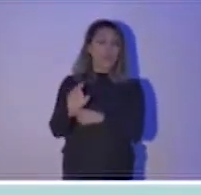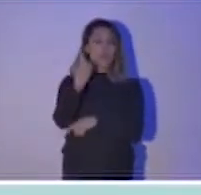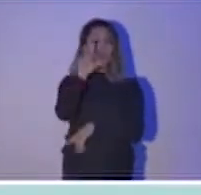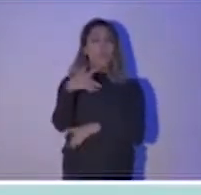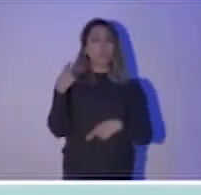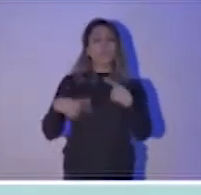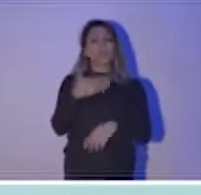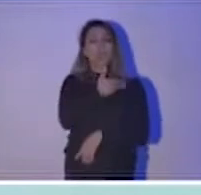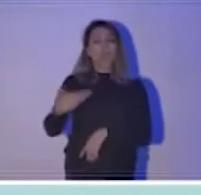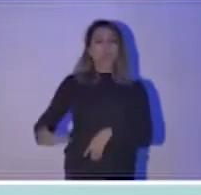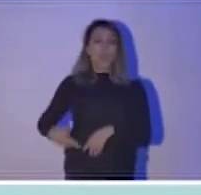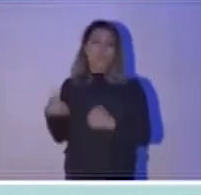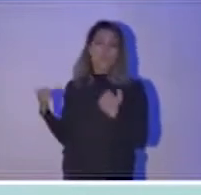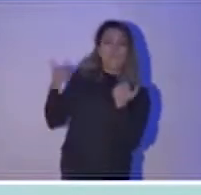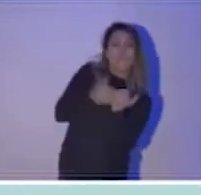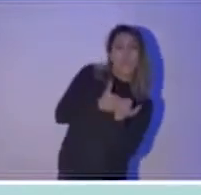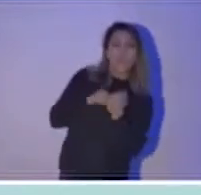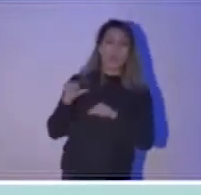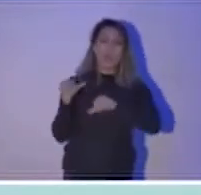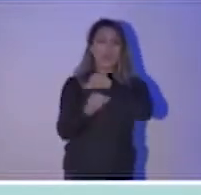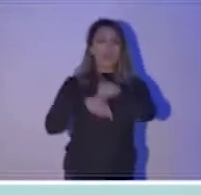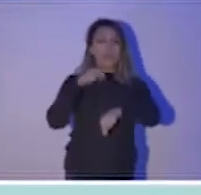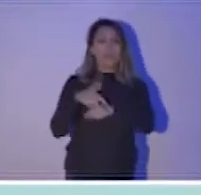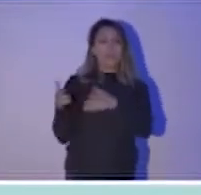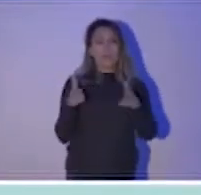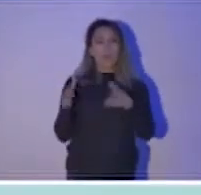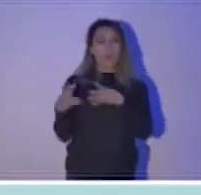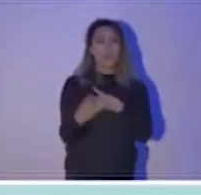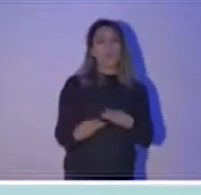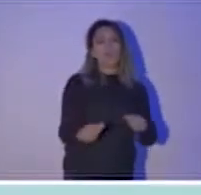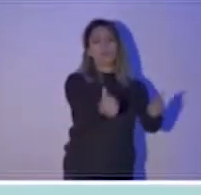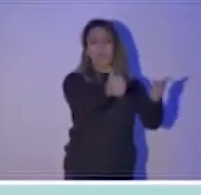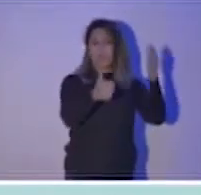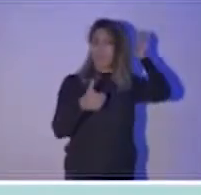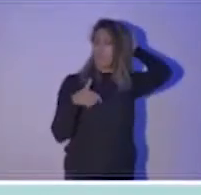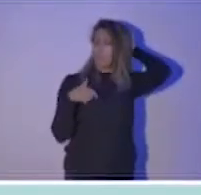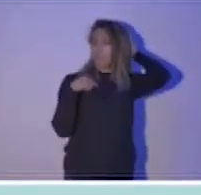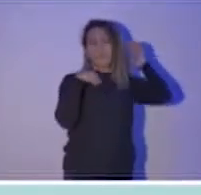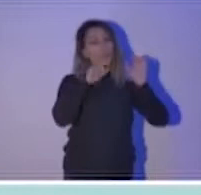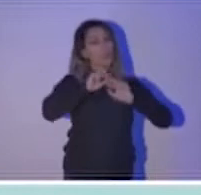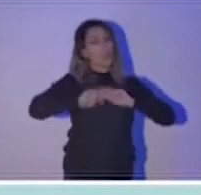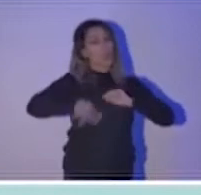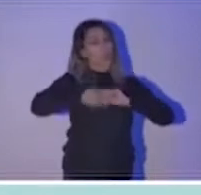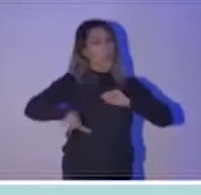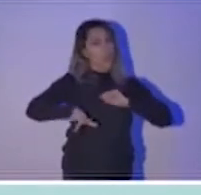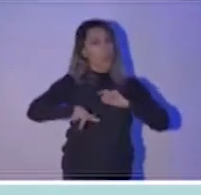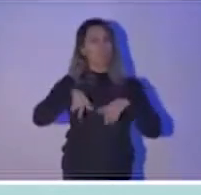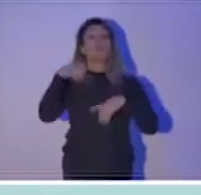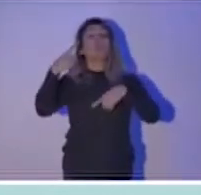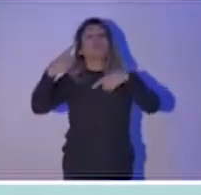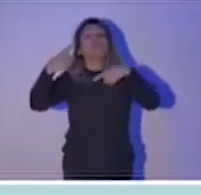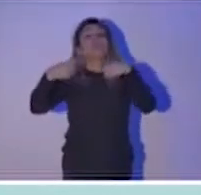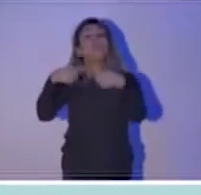que agrade a um pedaço ou outro, porque boas políticas muitas vezes desagradam a muita gente. Elas muitas